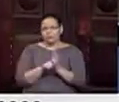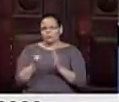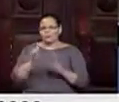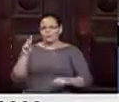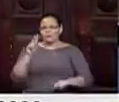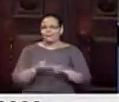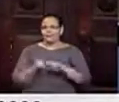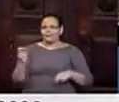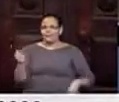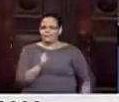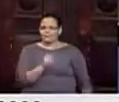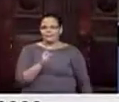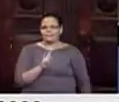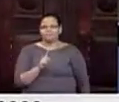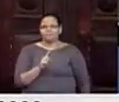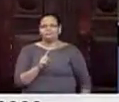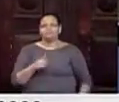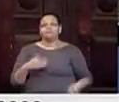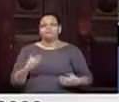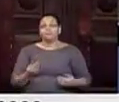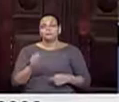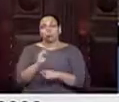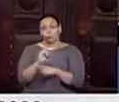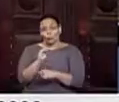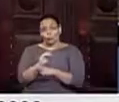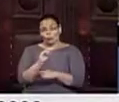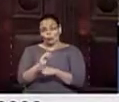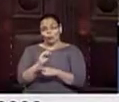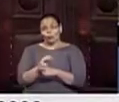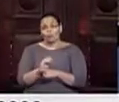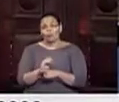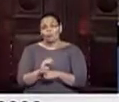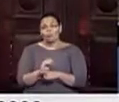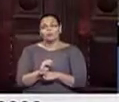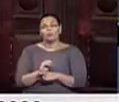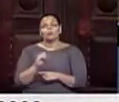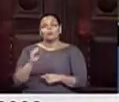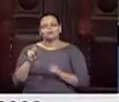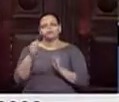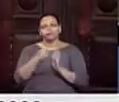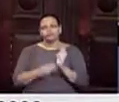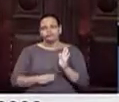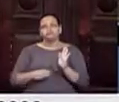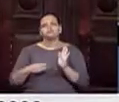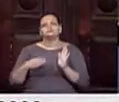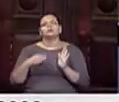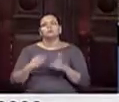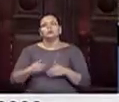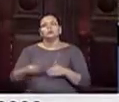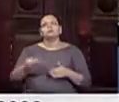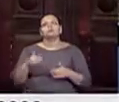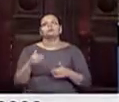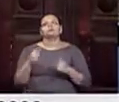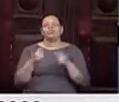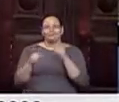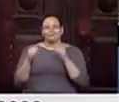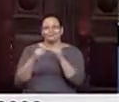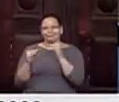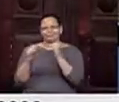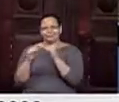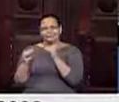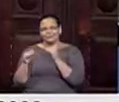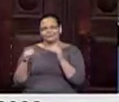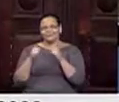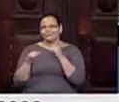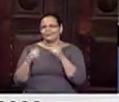através de vários métodos esse é um deles esse método gera uma divergência muito grande